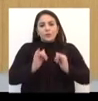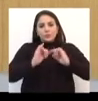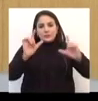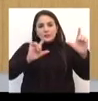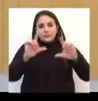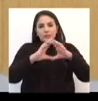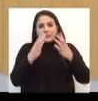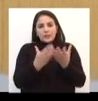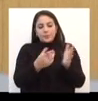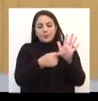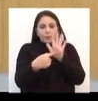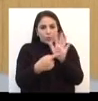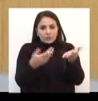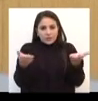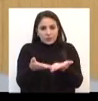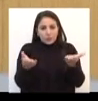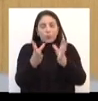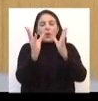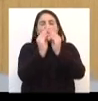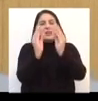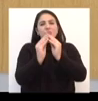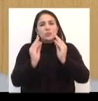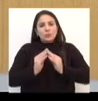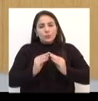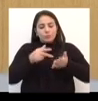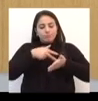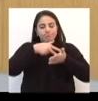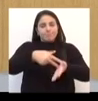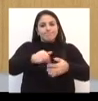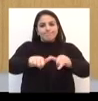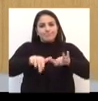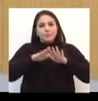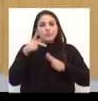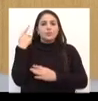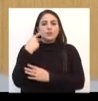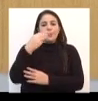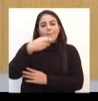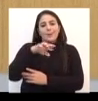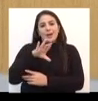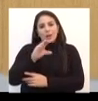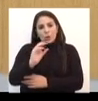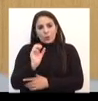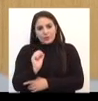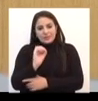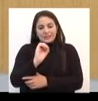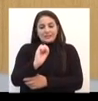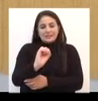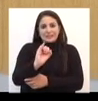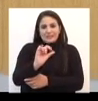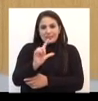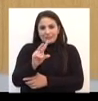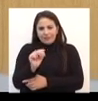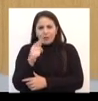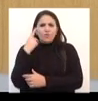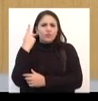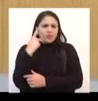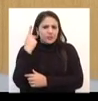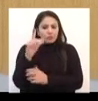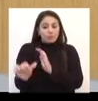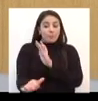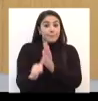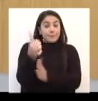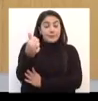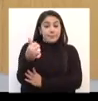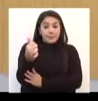O Jornal da Câmara apresenta agora um resumo do grande expediente do vereador Marcos da Silva. O parlamentar foi